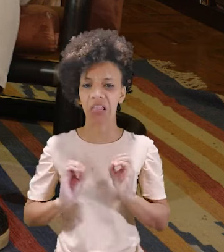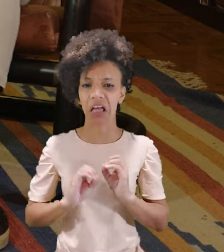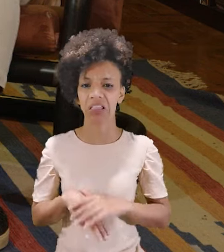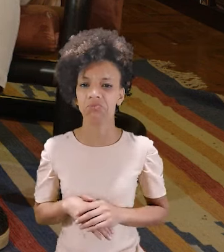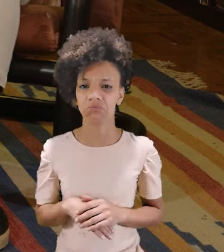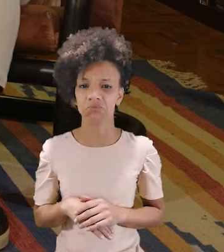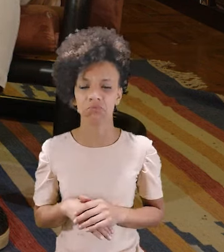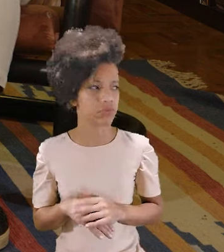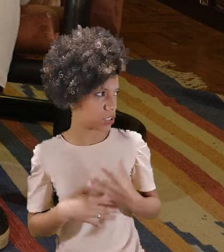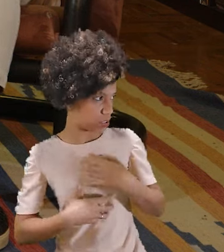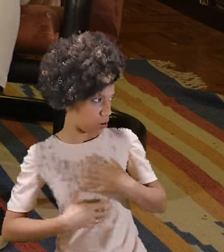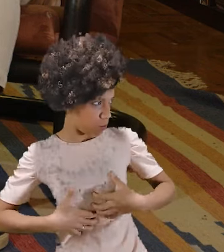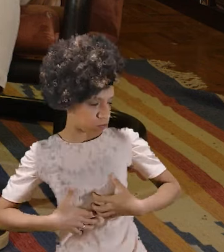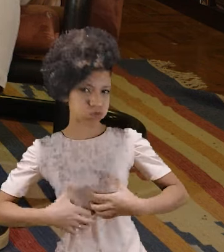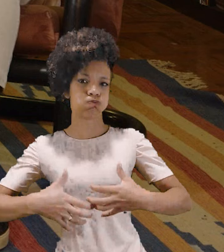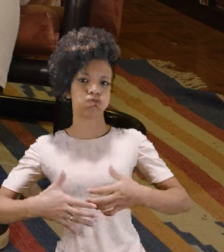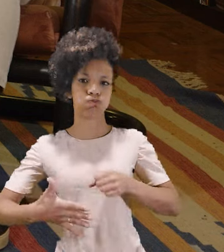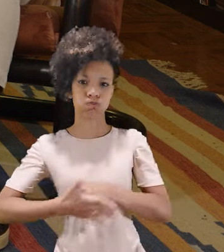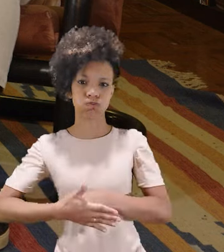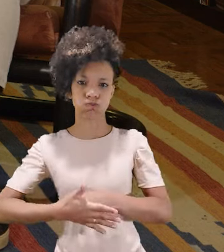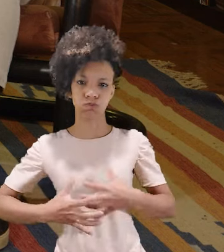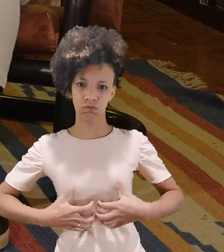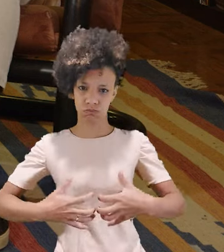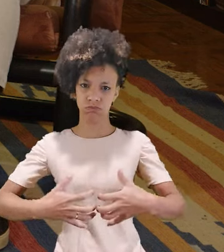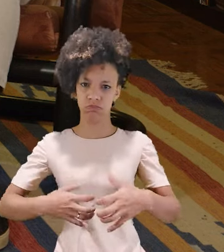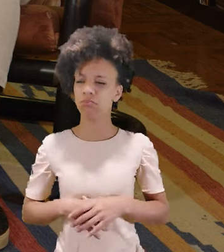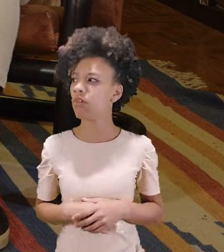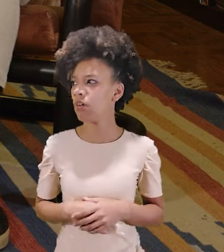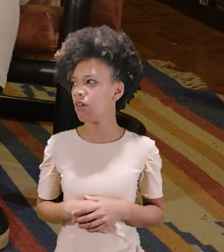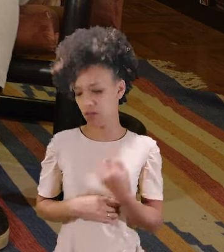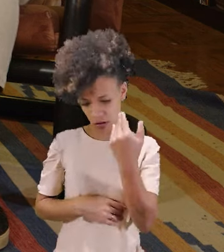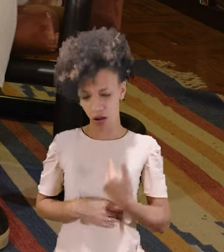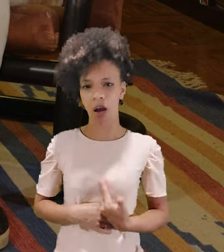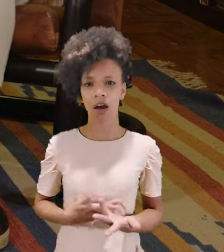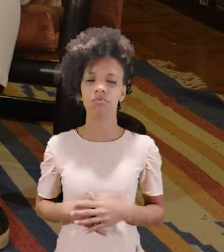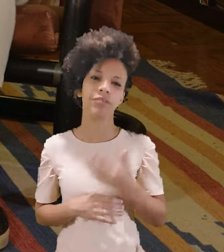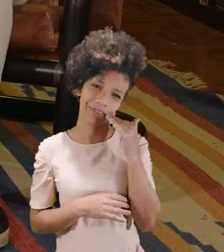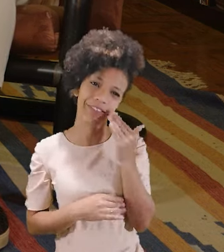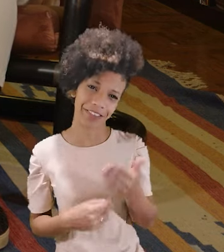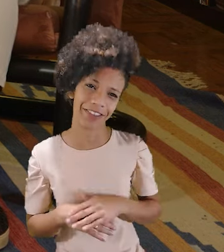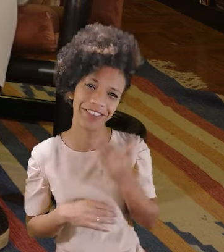hoje é para você se sente sem cheio Assim tô eu tô mal mesmo tamanho 31